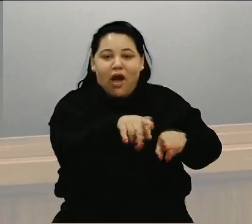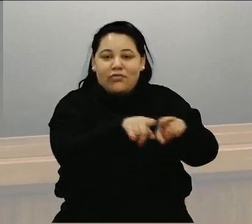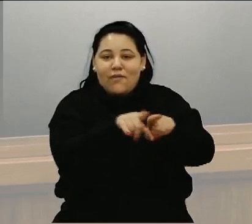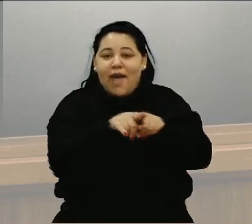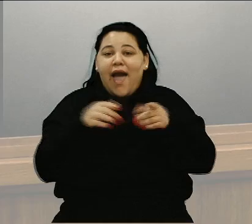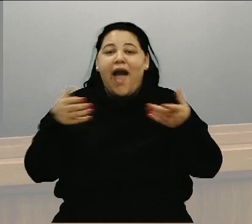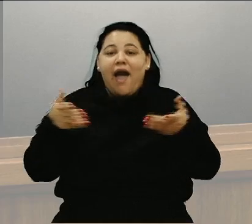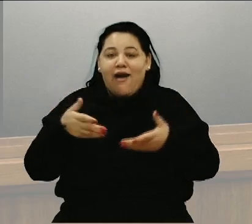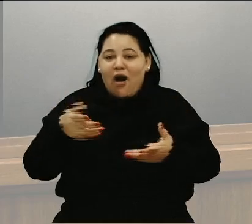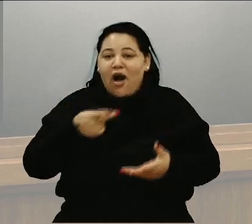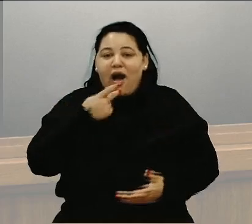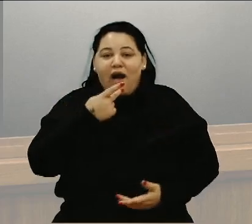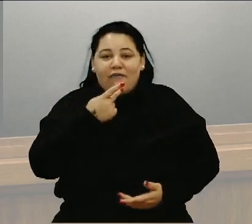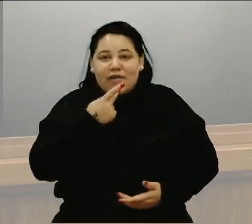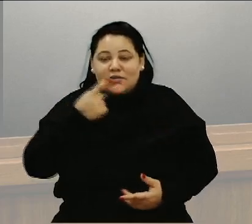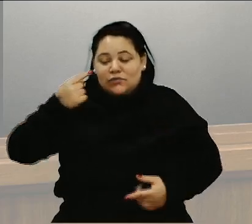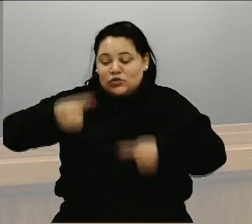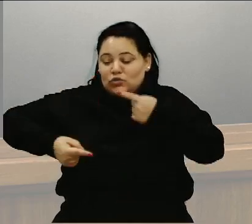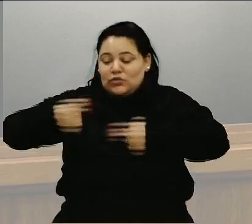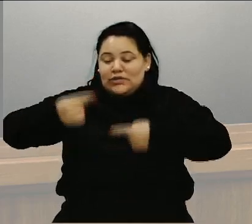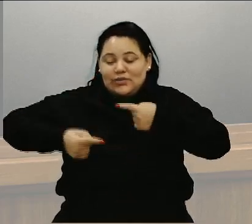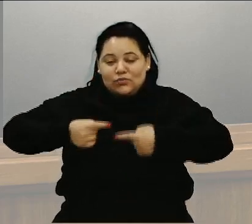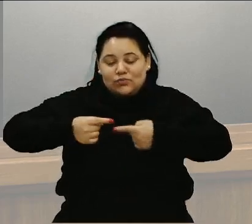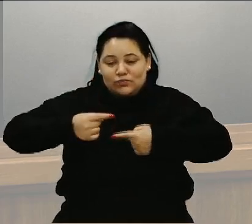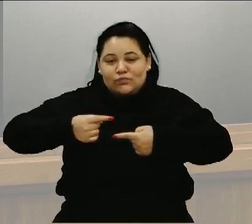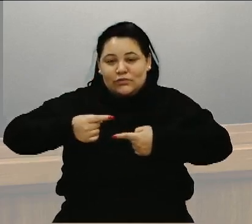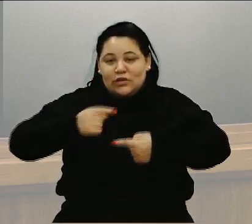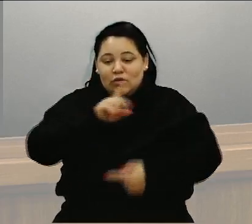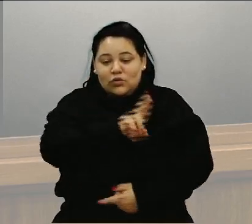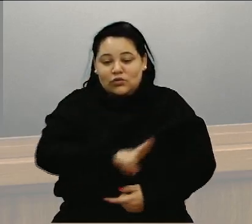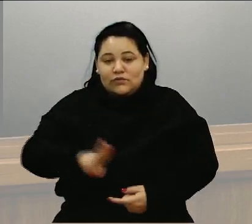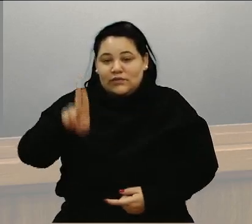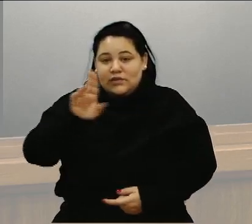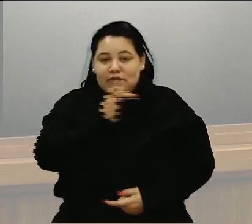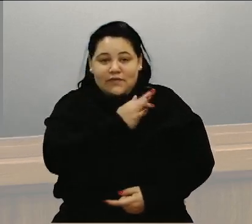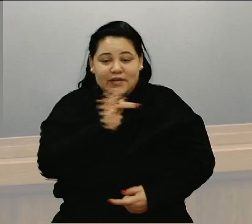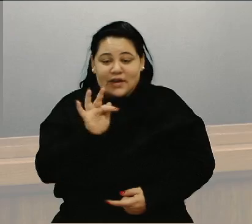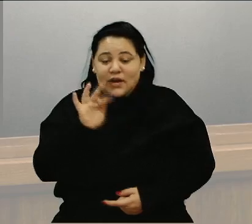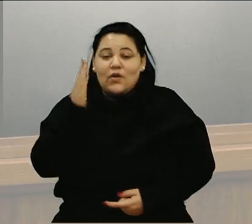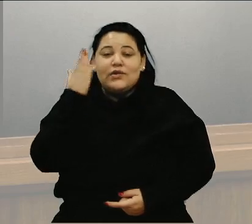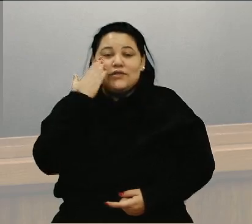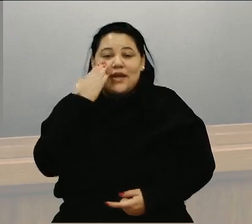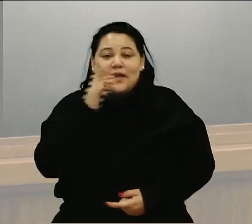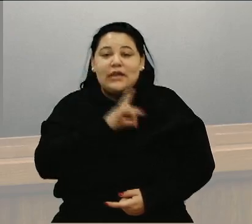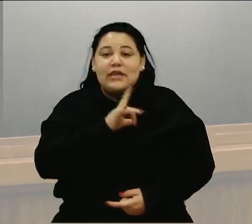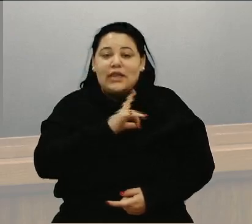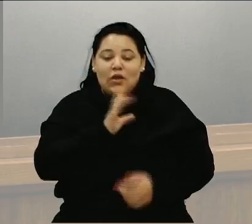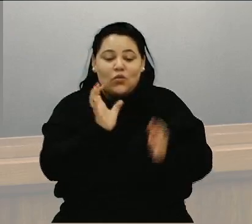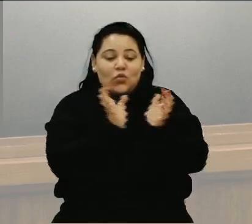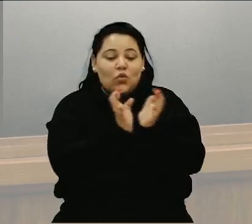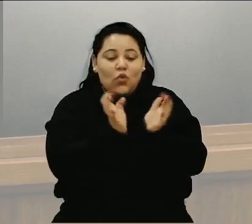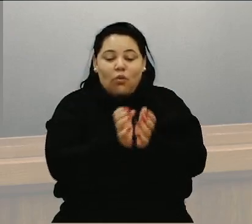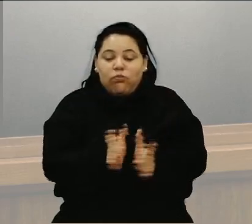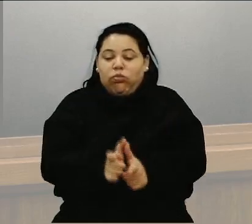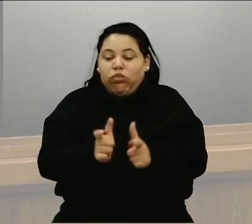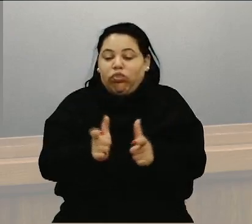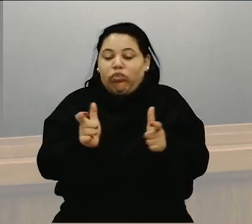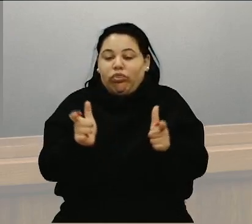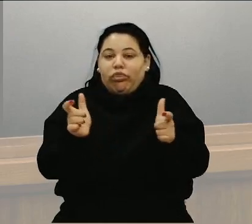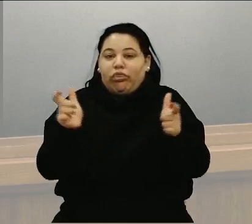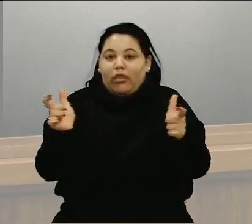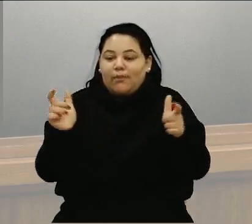está fazendo o debate da Universidade Federal, eu sei que tem um grupo grande que está se mobilizando para ter o curso